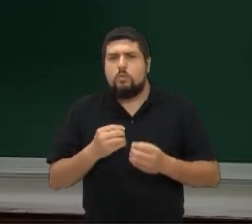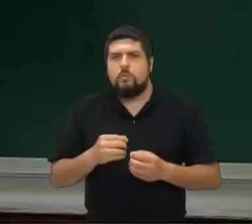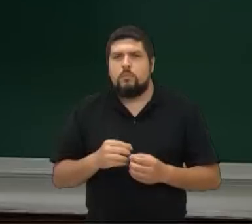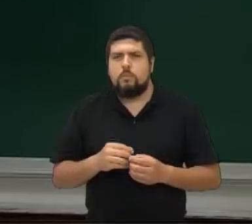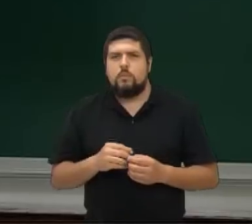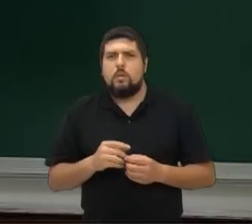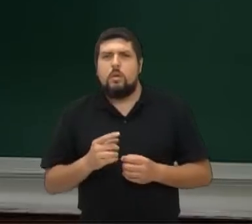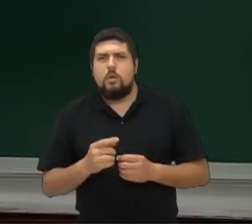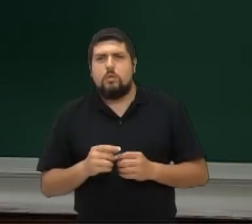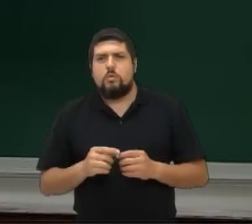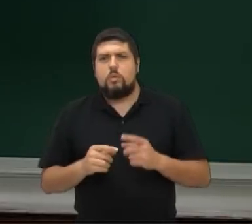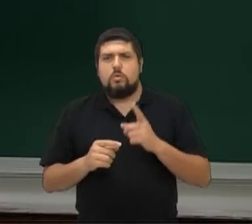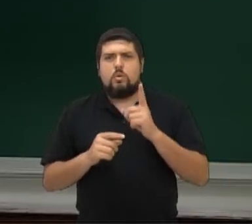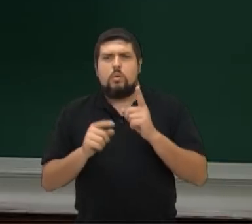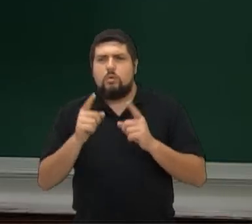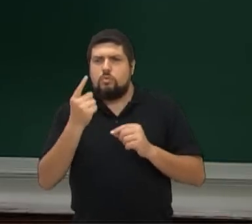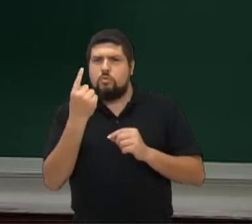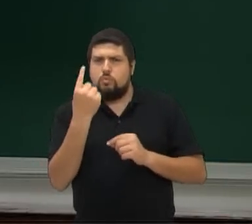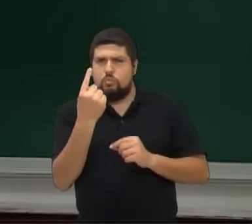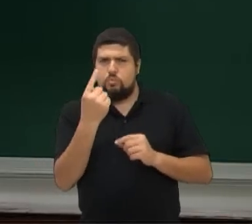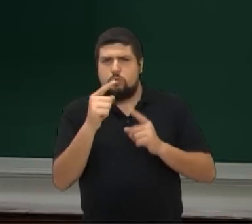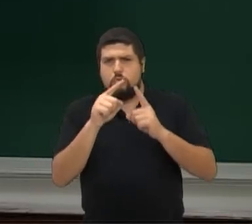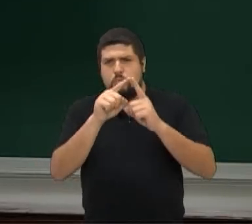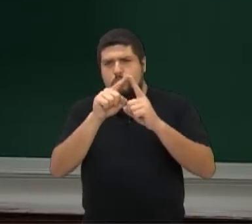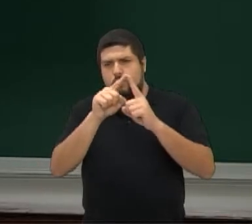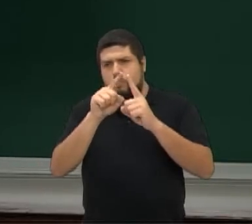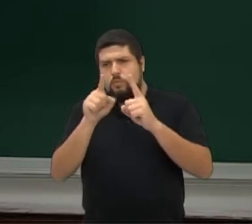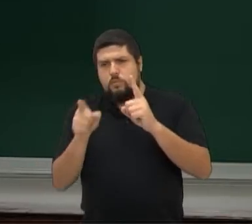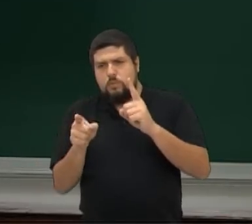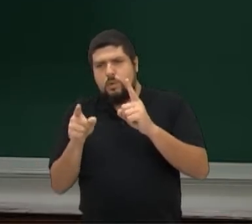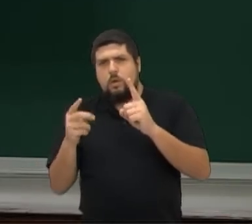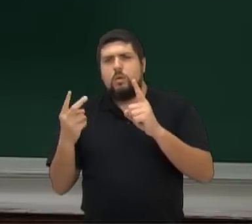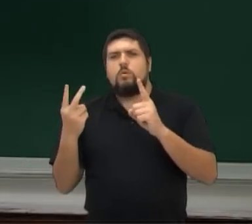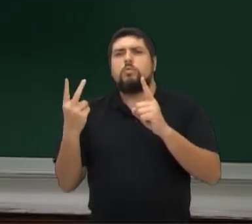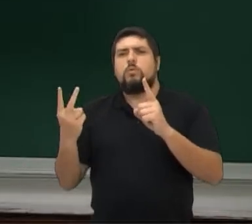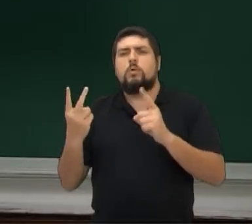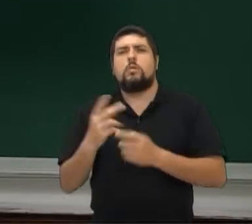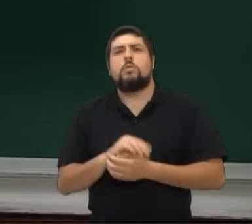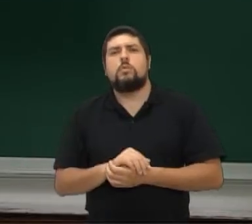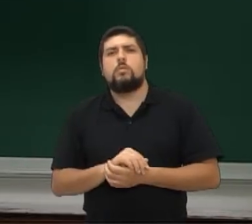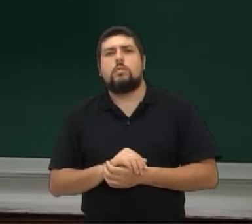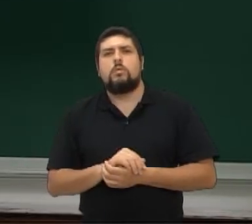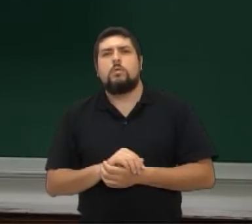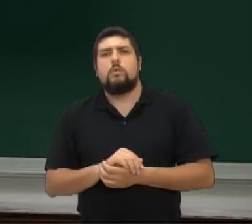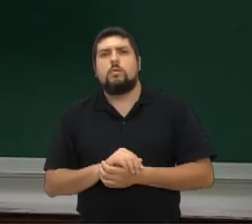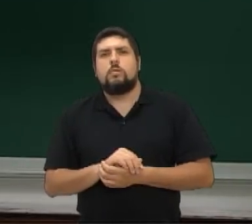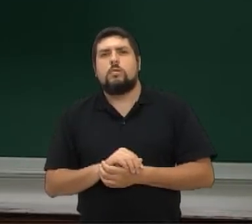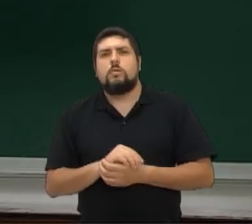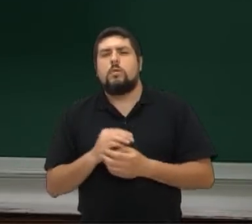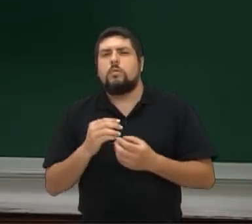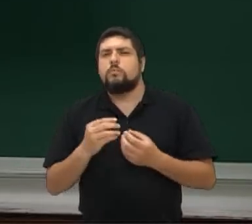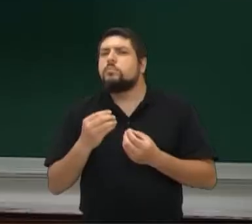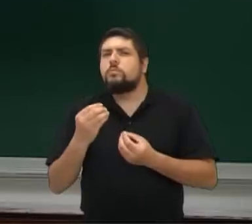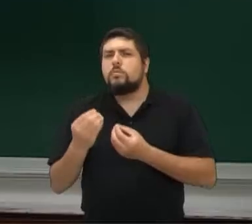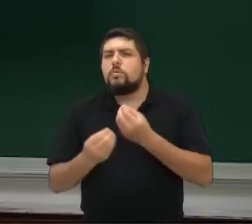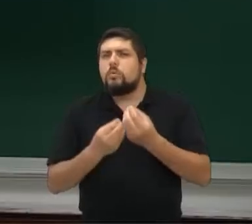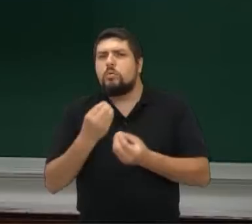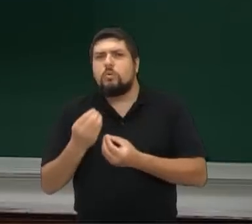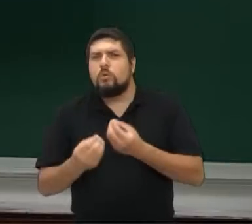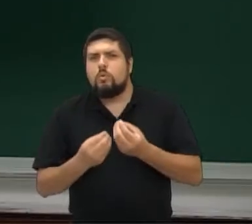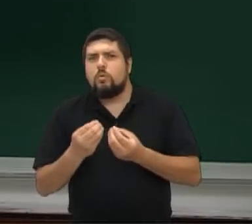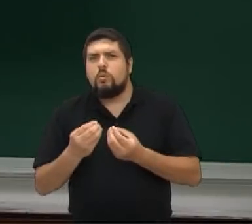do 1 e vai para a casa do 2. Ele pede para você representar isso